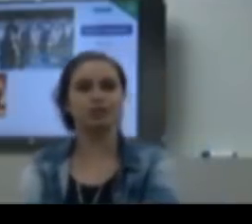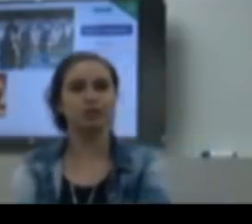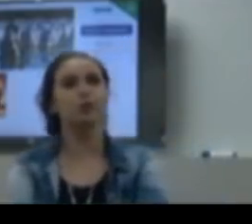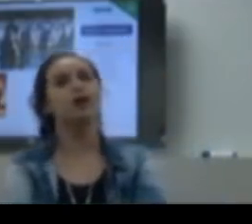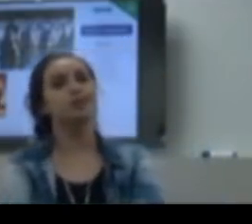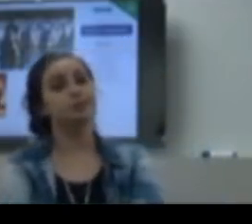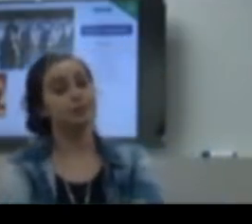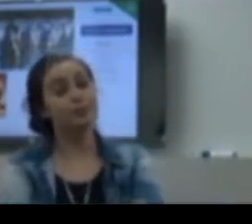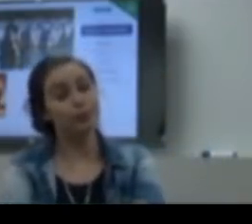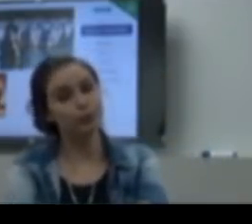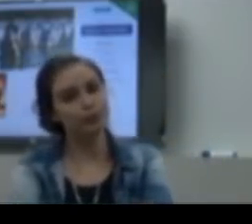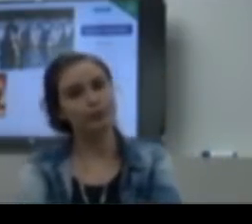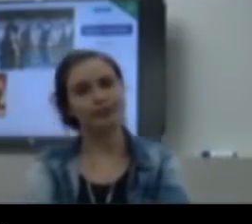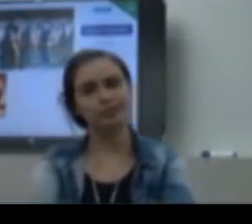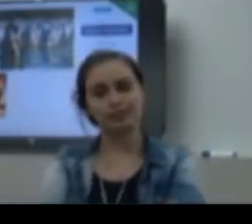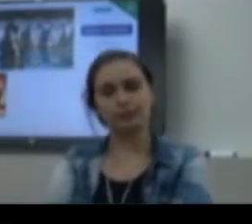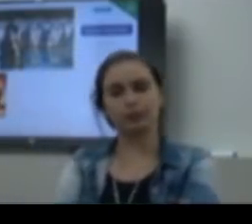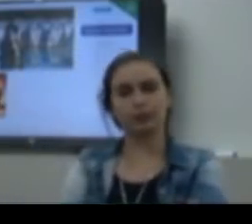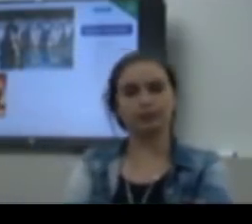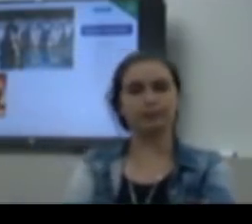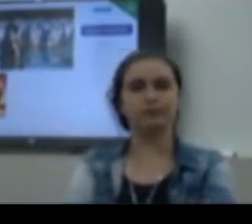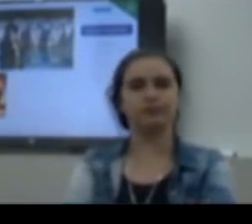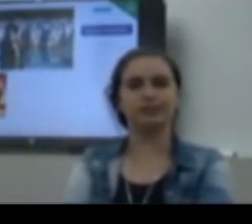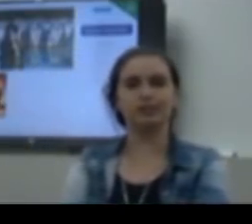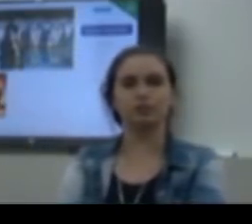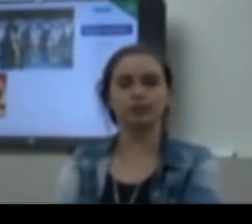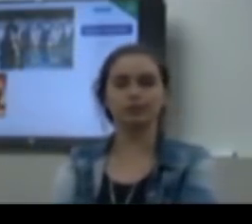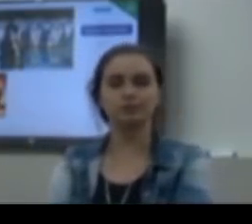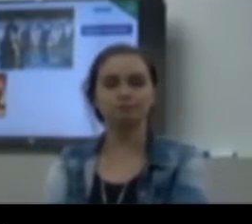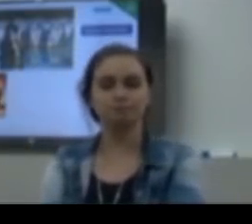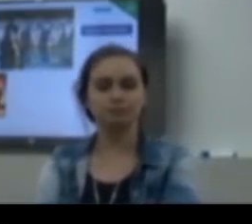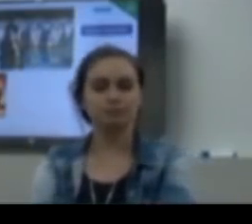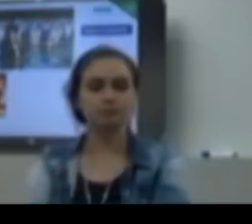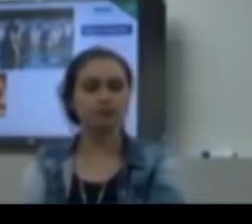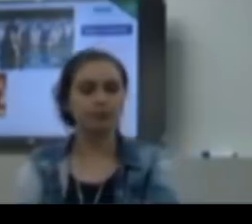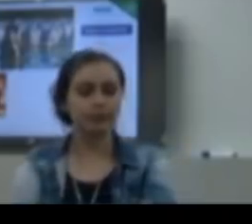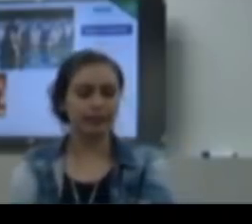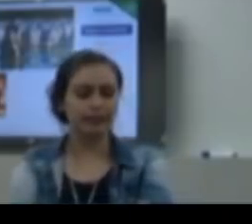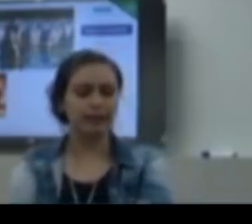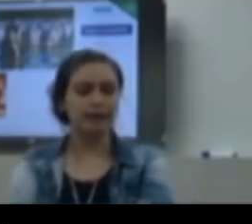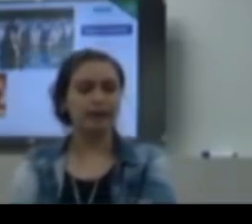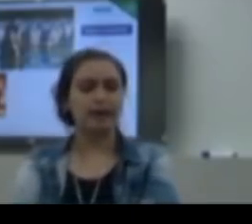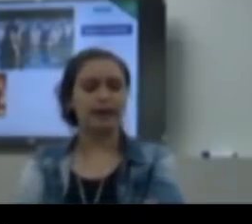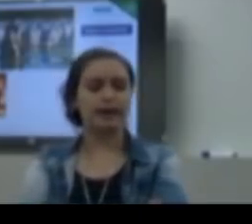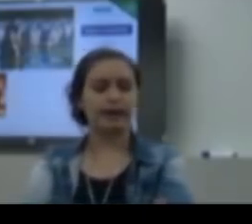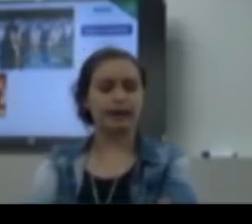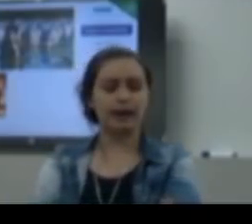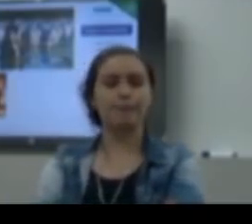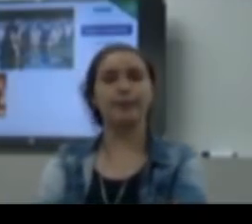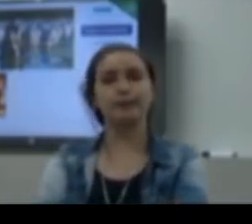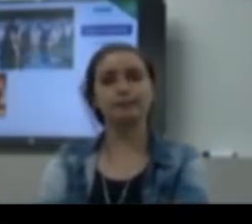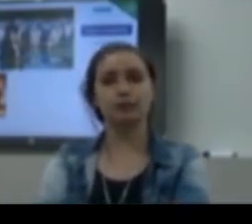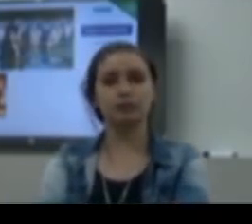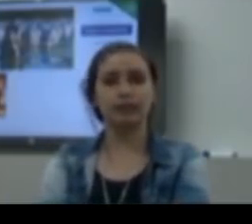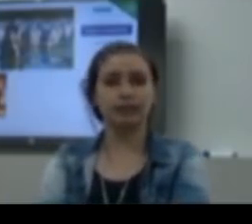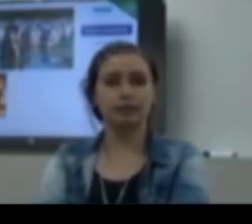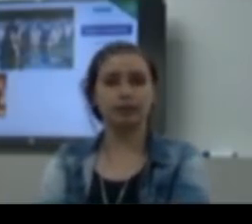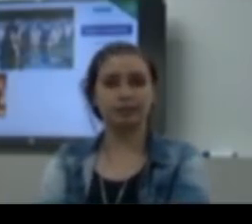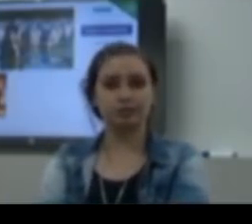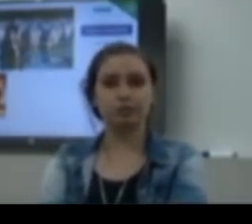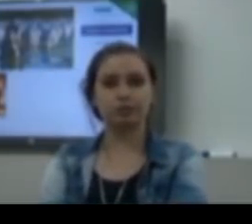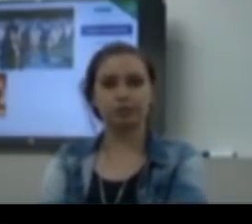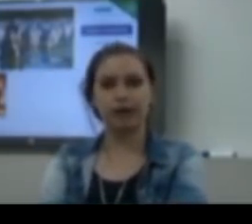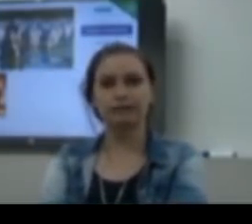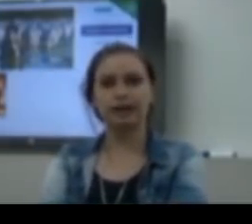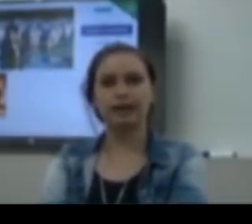de lago, de rio, a gente tem muito peixe, né, muita biodiversidade de peixe. Porém, a pesca, quando ela é